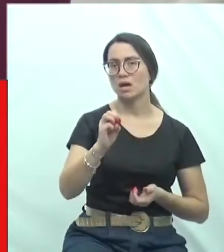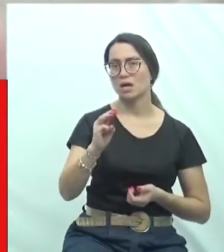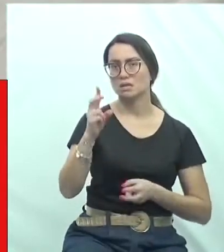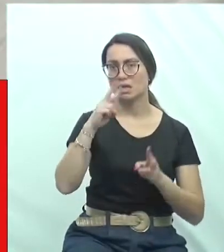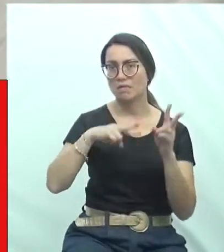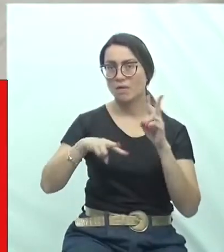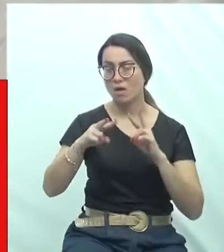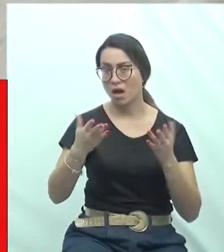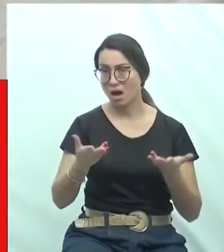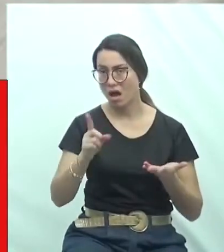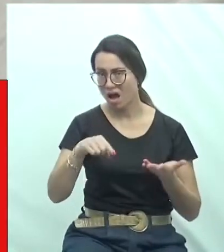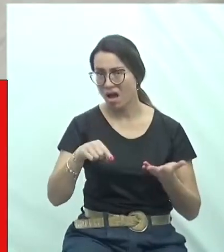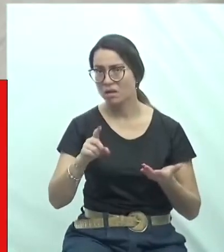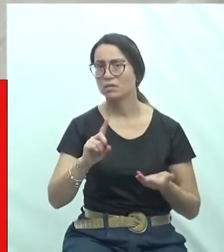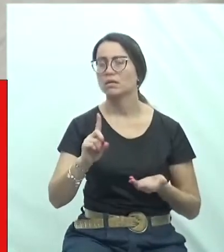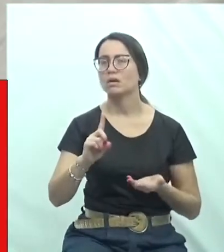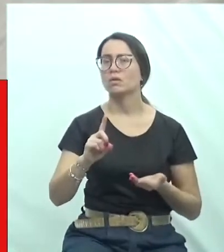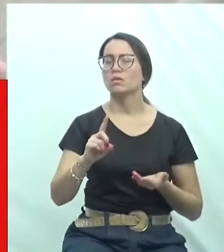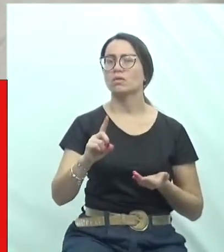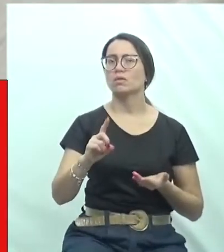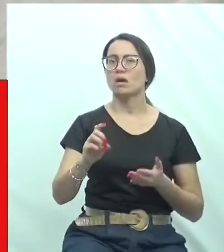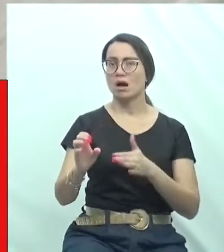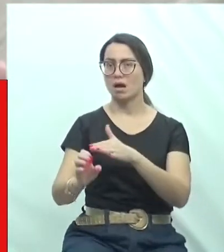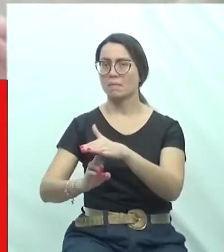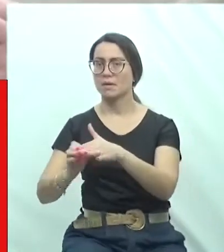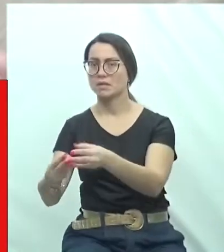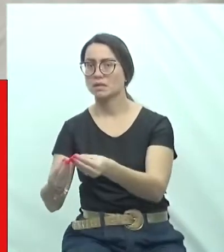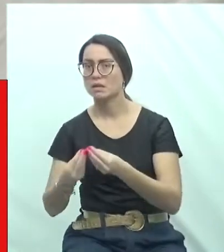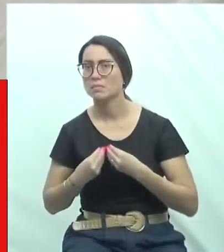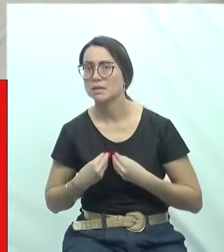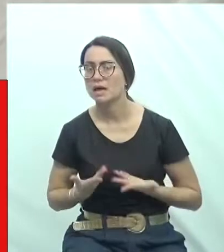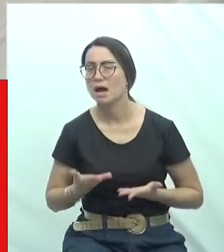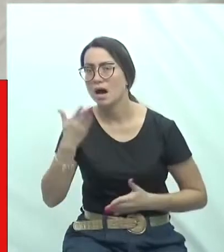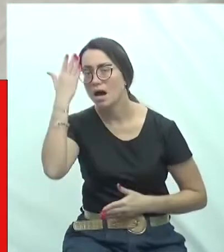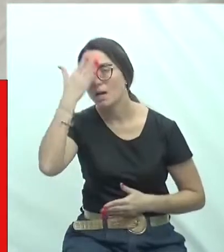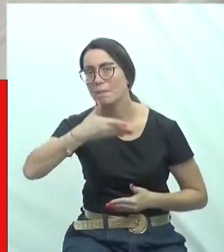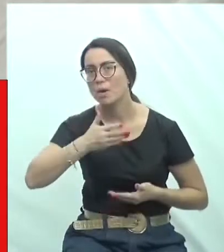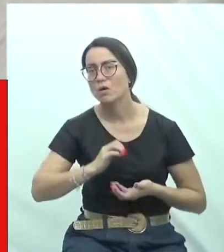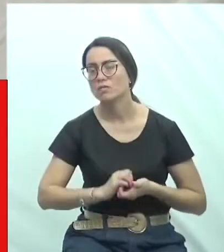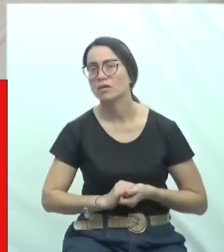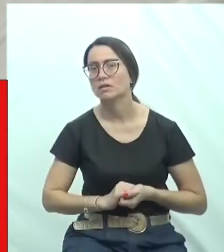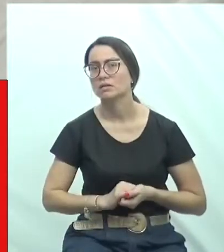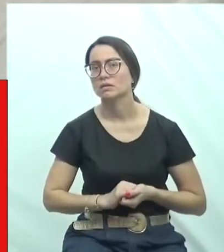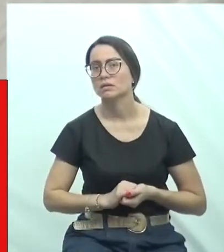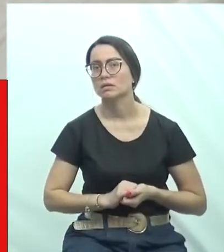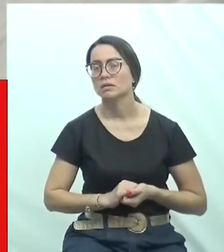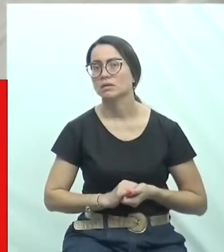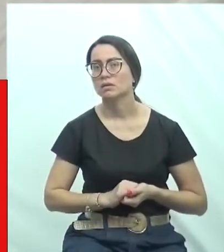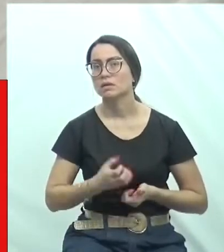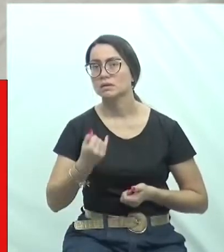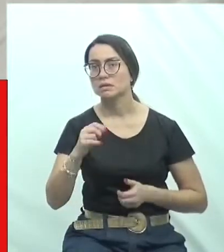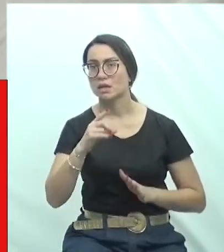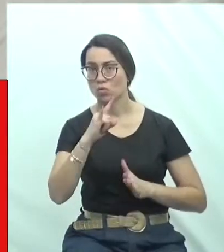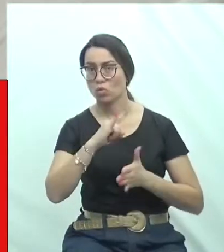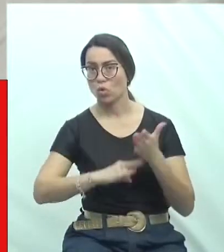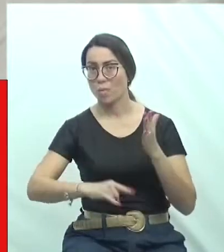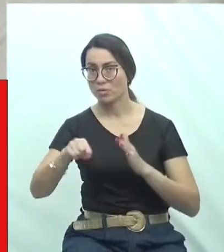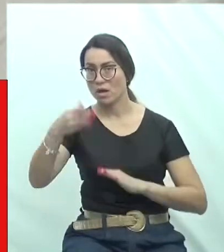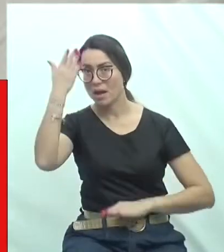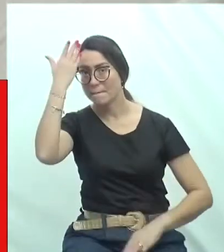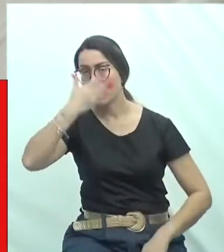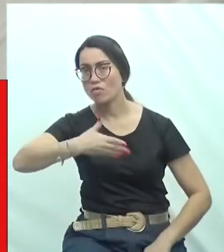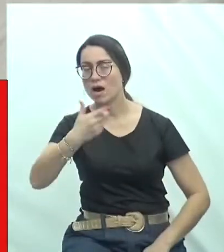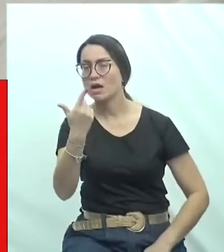O fabricante tem que me fornecer isso. Se realmente esse equipamento for homologado por algum órgão e ele me provar que não